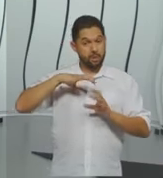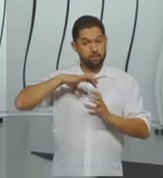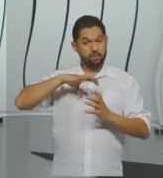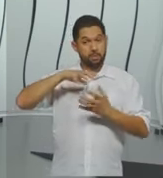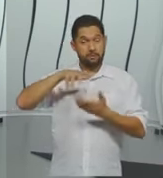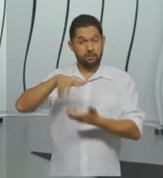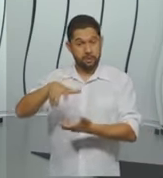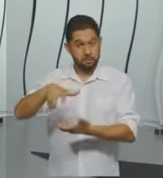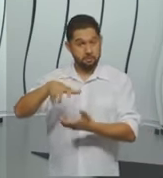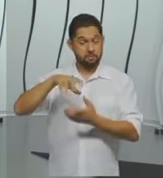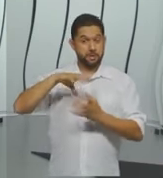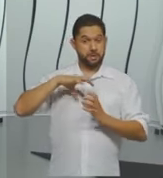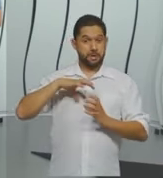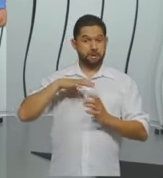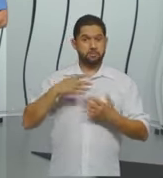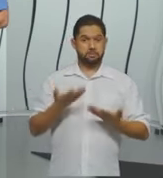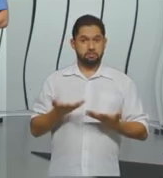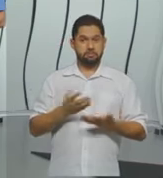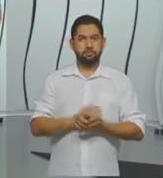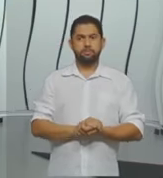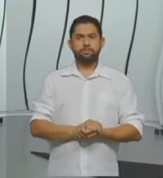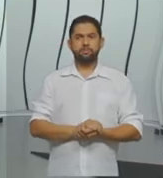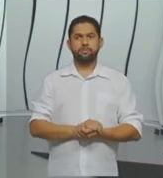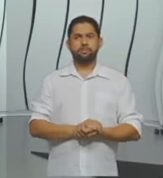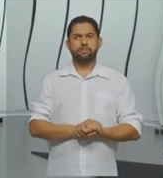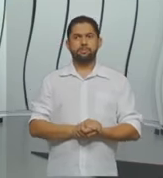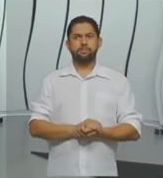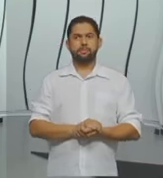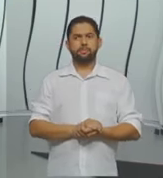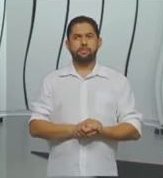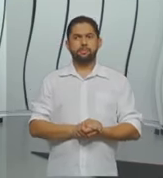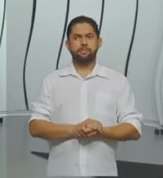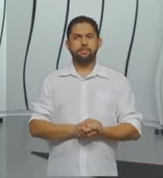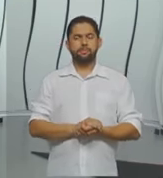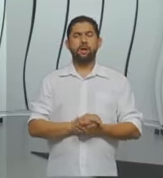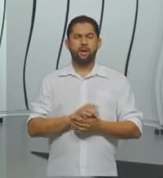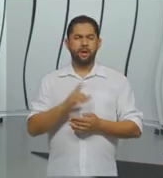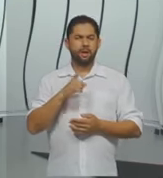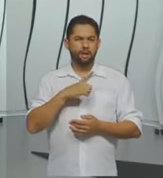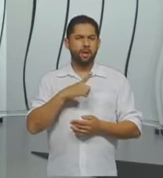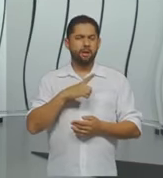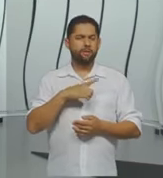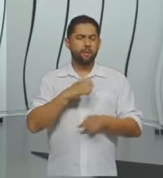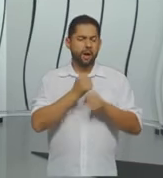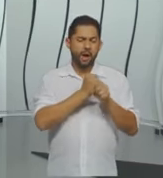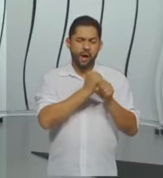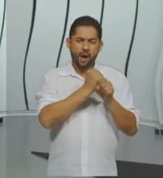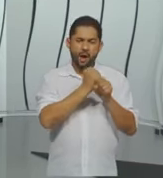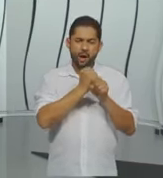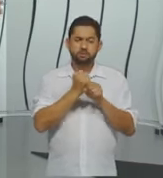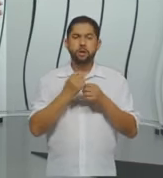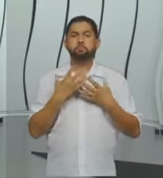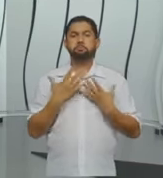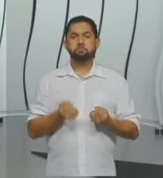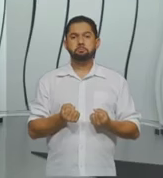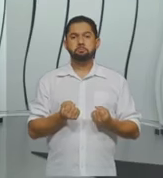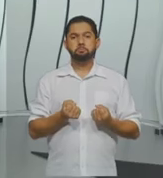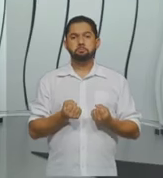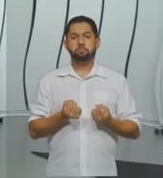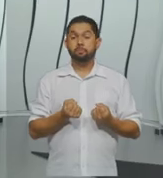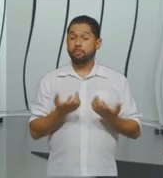né? Só que isso aqui, embora tenha sido aceito durante muito tempo, não é o